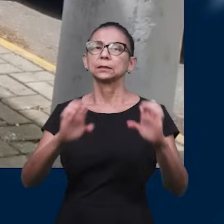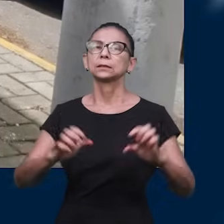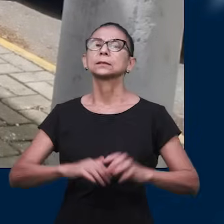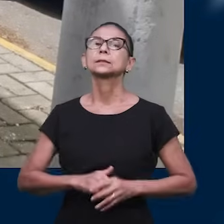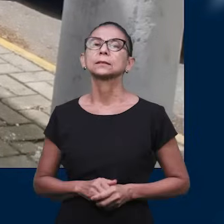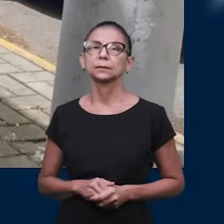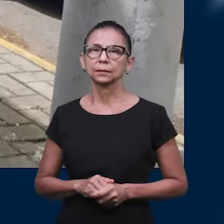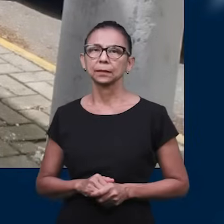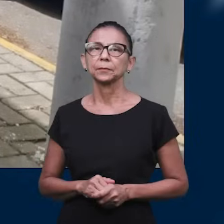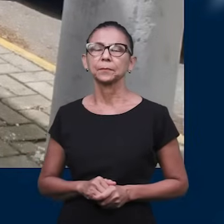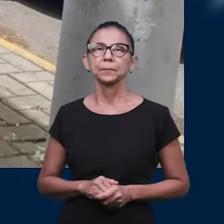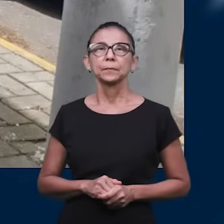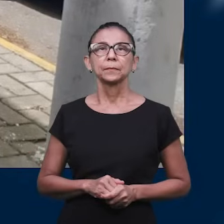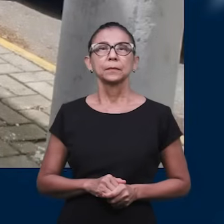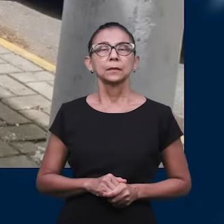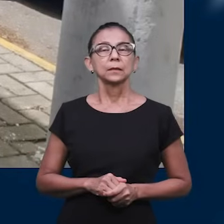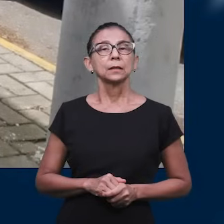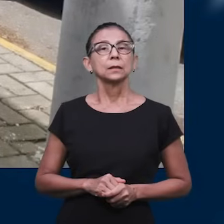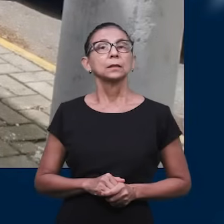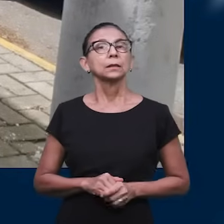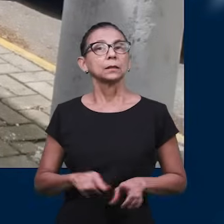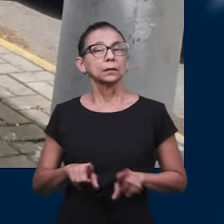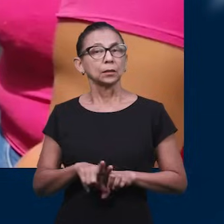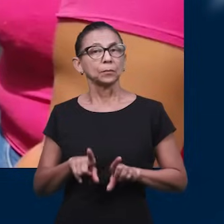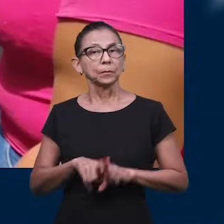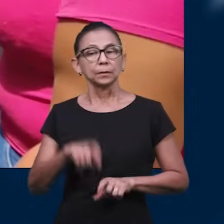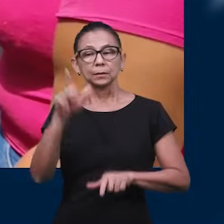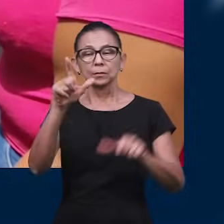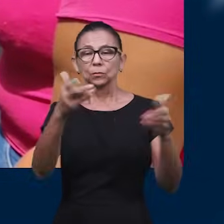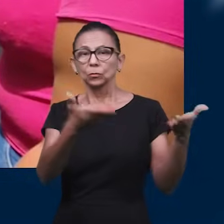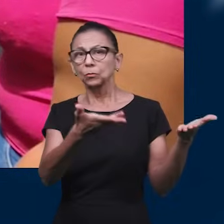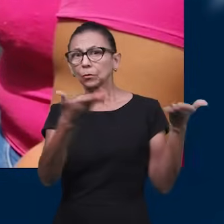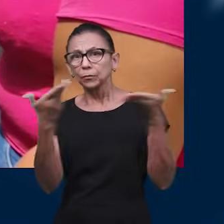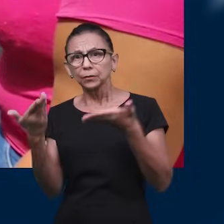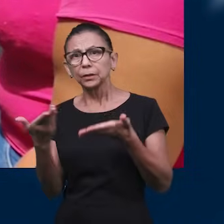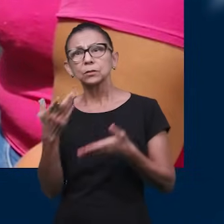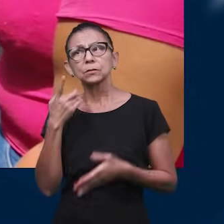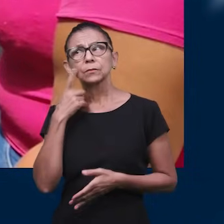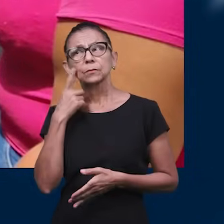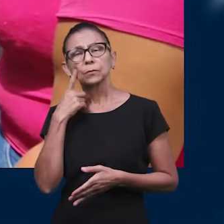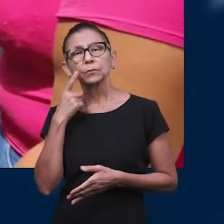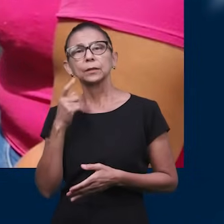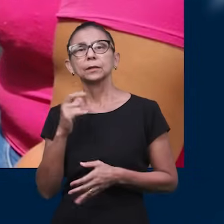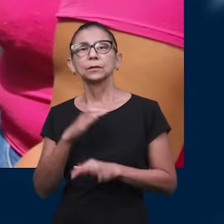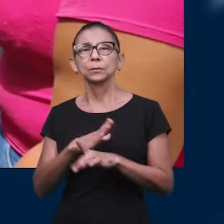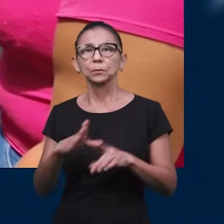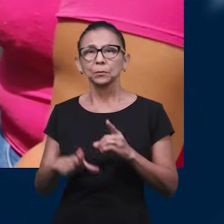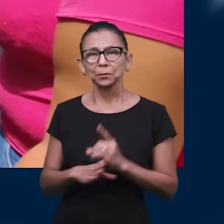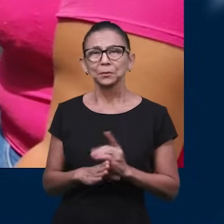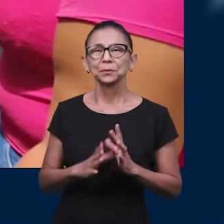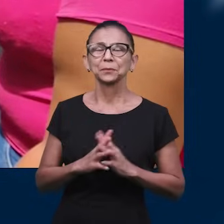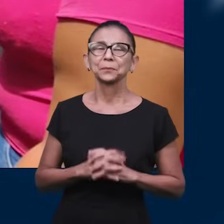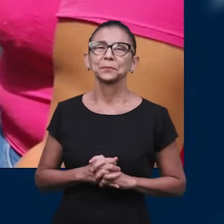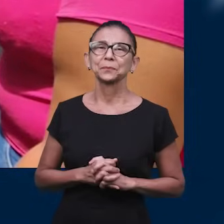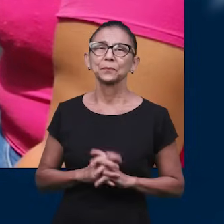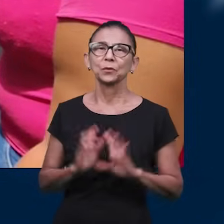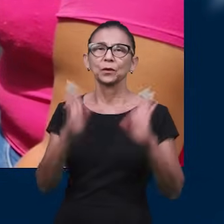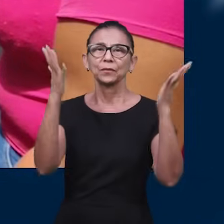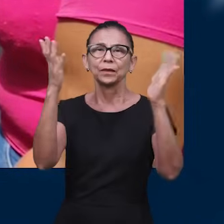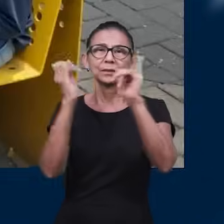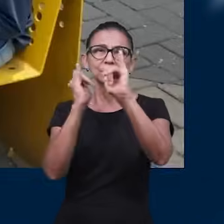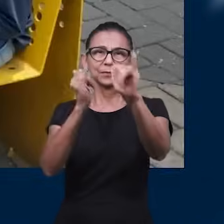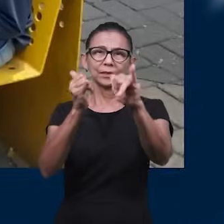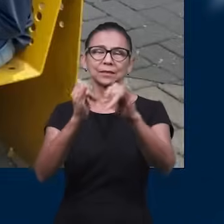e também faziam um convite para se juntarem a nós num culto que aconteceria dali a pouco e também para